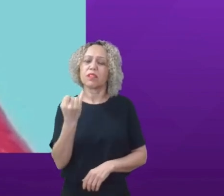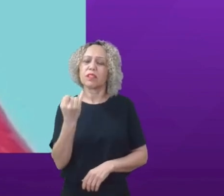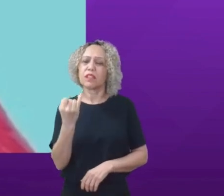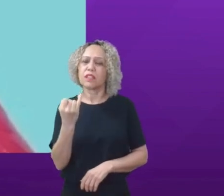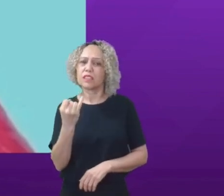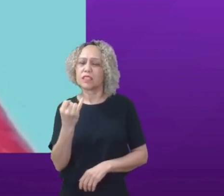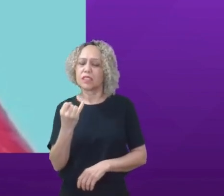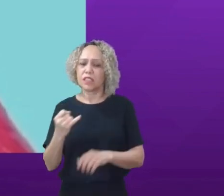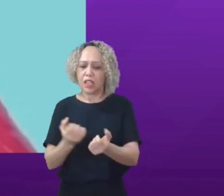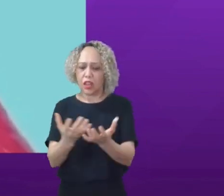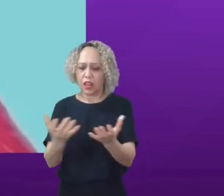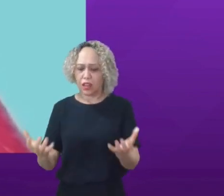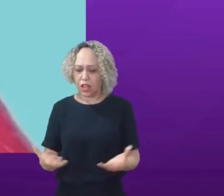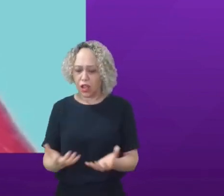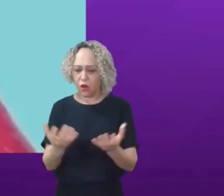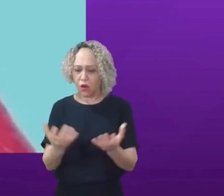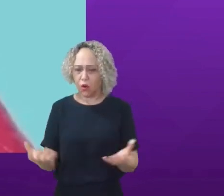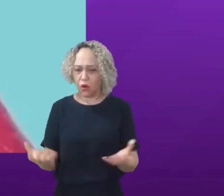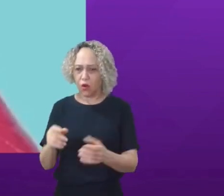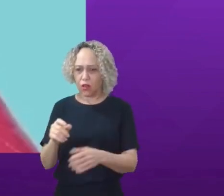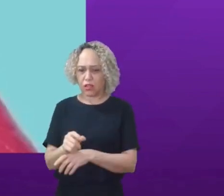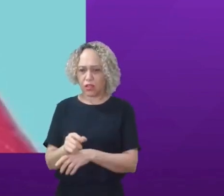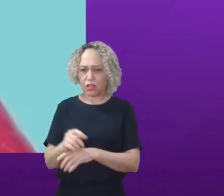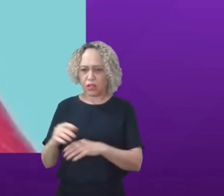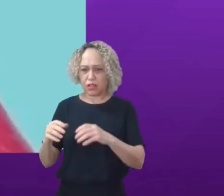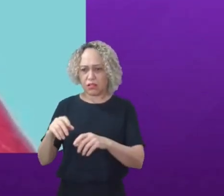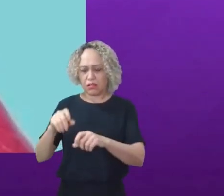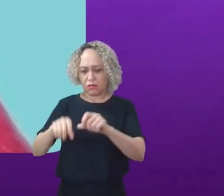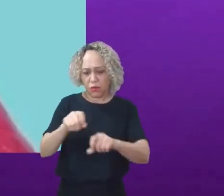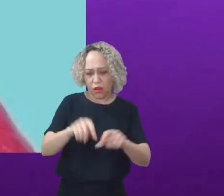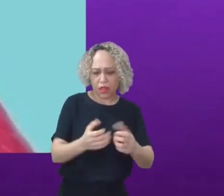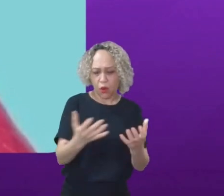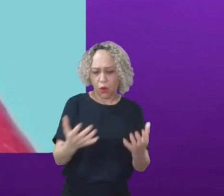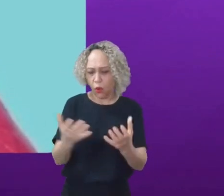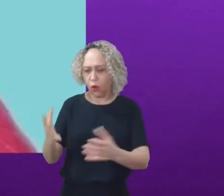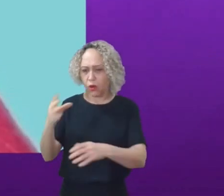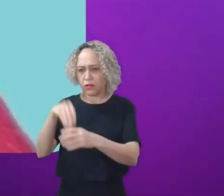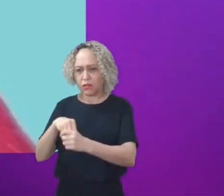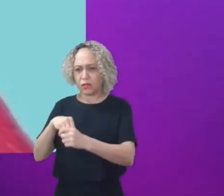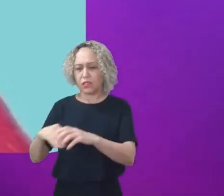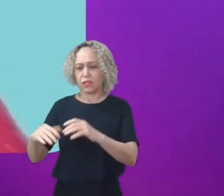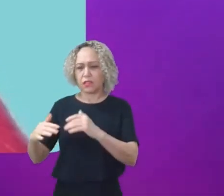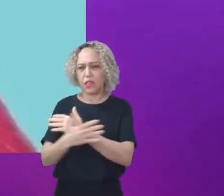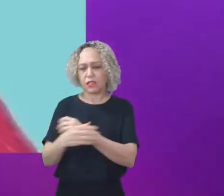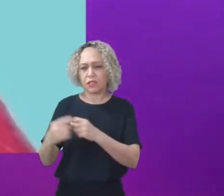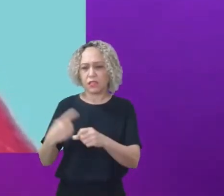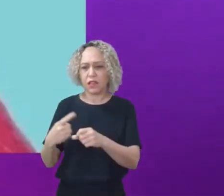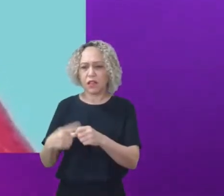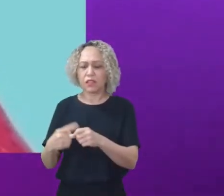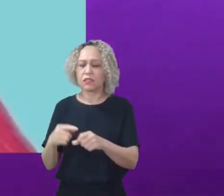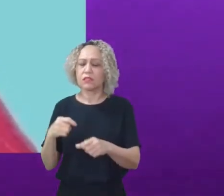horta urbana para tudo isso? Eu acho que é fundamental, primeiro, a gente pensar em políticas públicas de informação